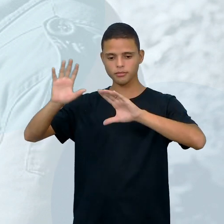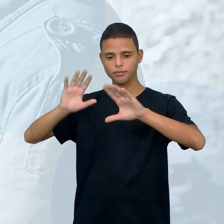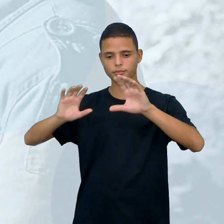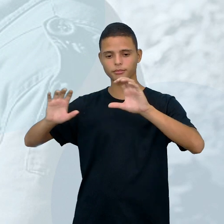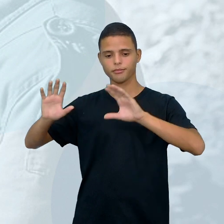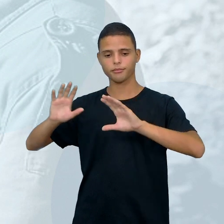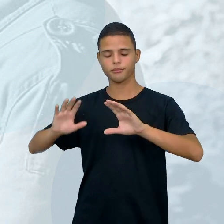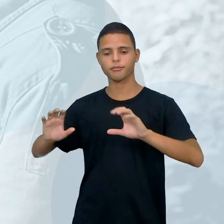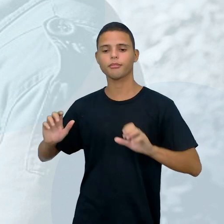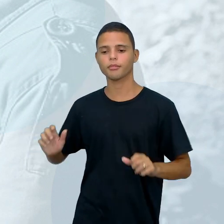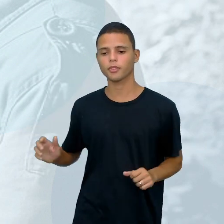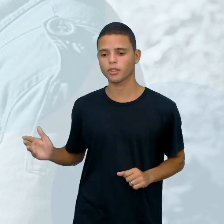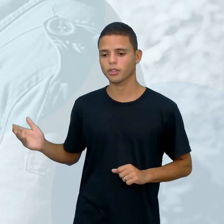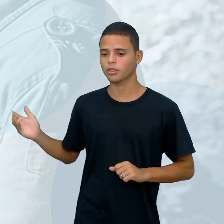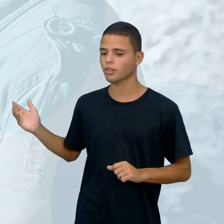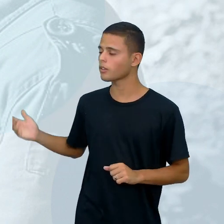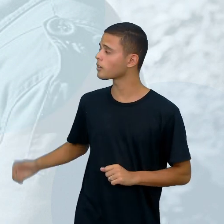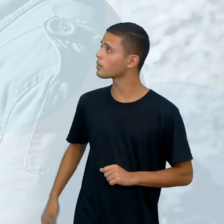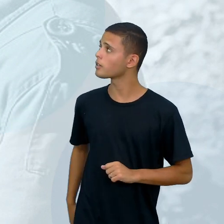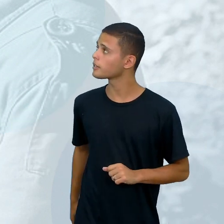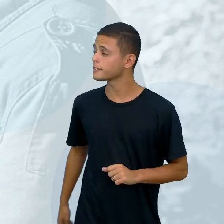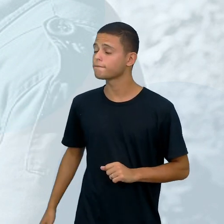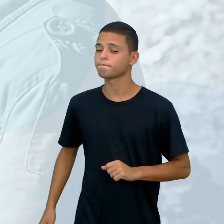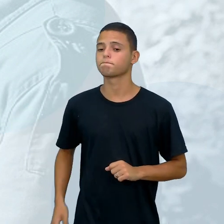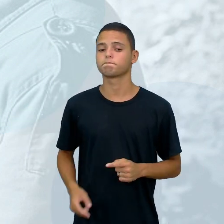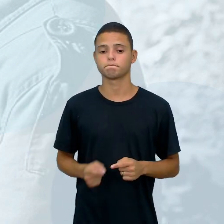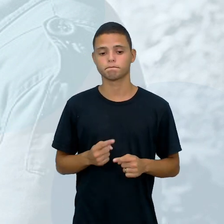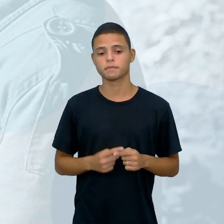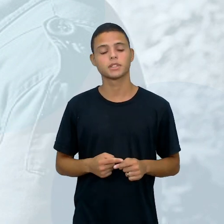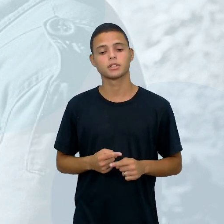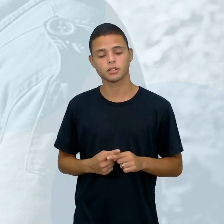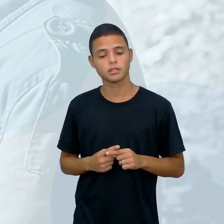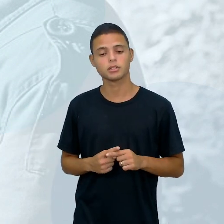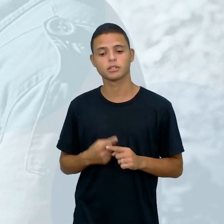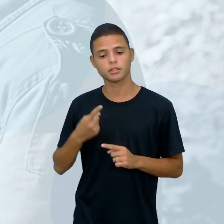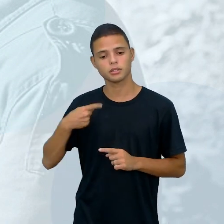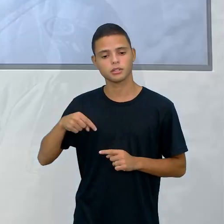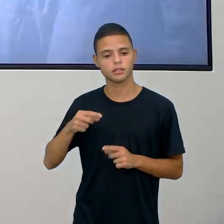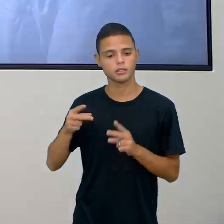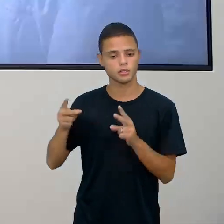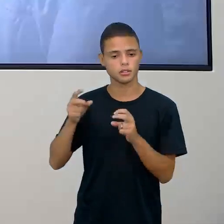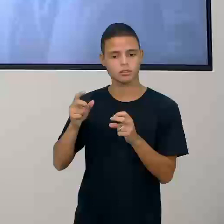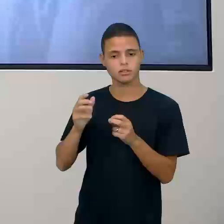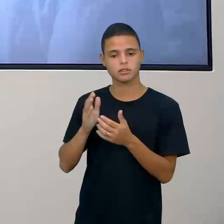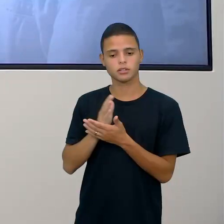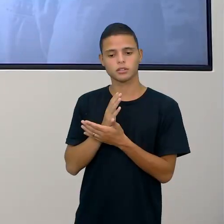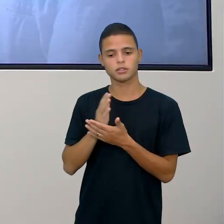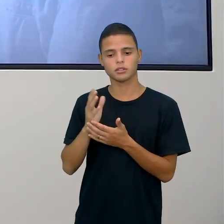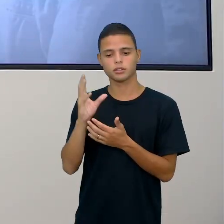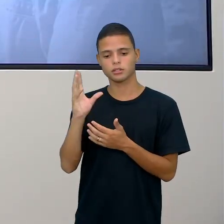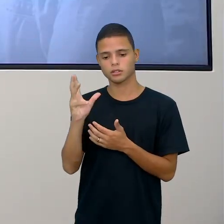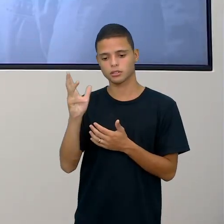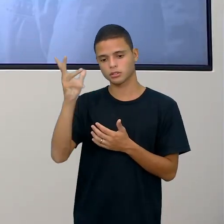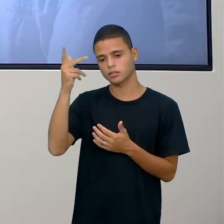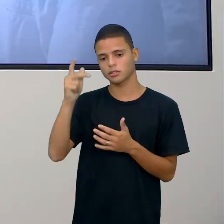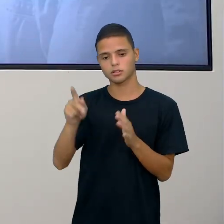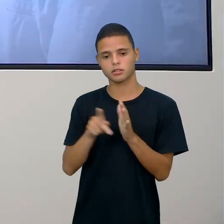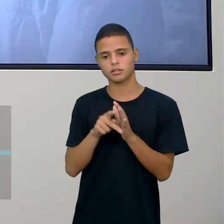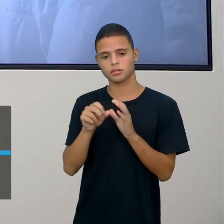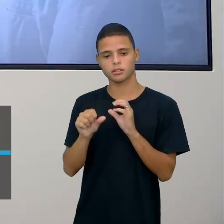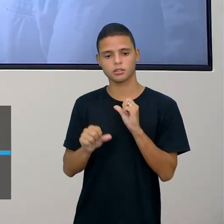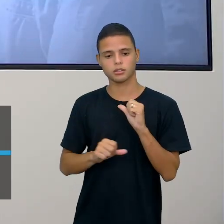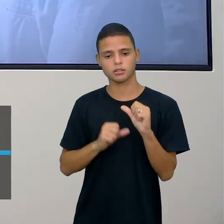dia, ainda mais porque nós vemos esses fenômenos que são das